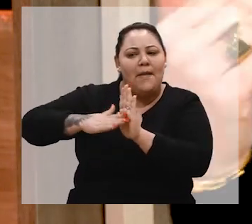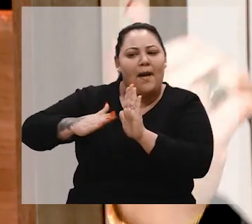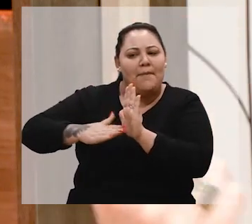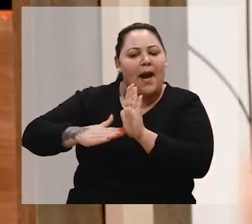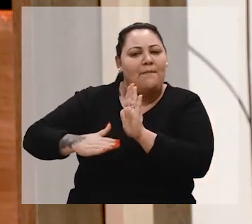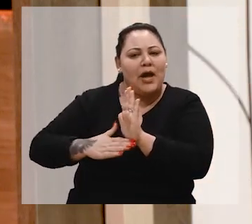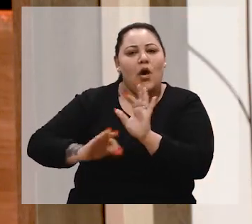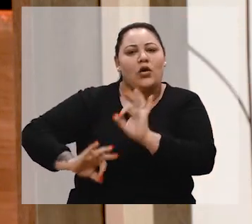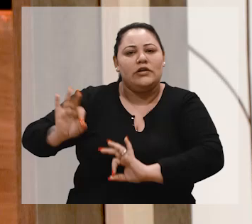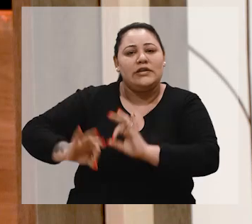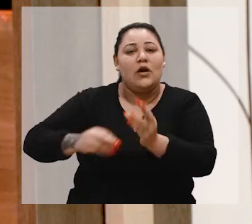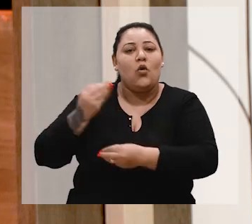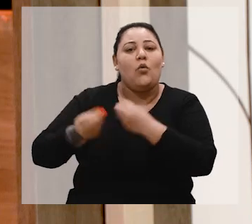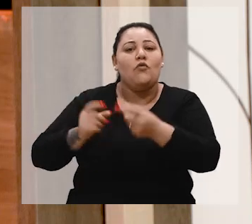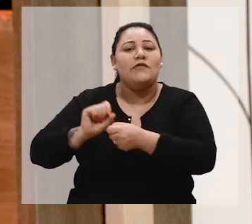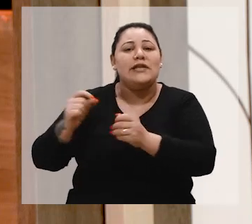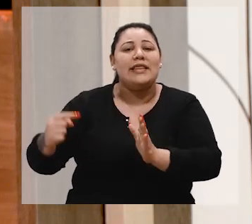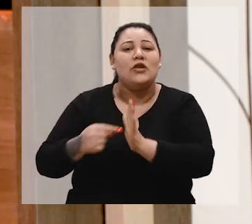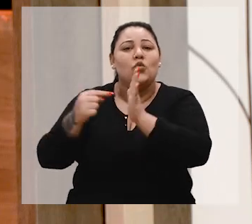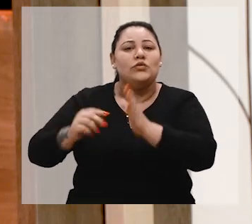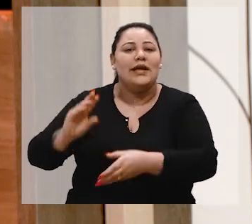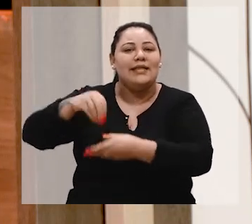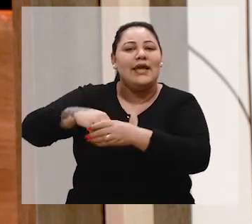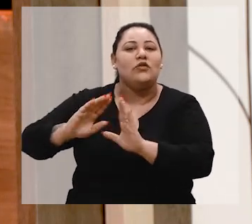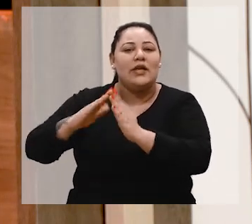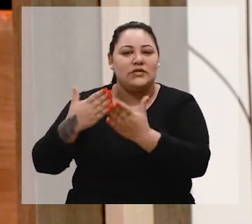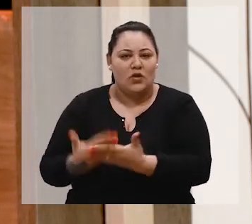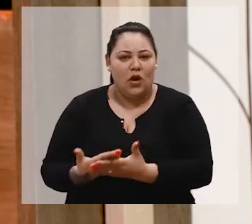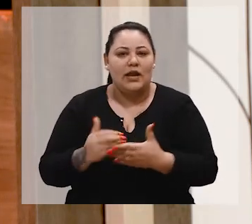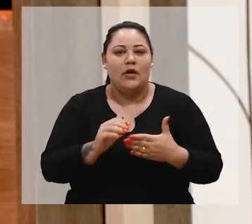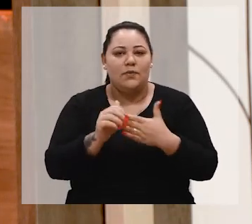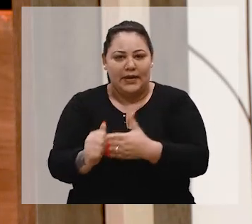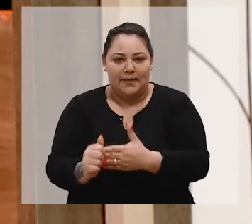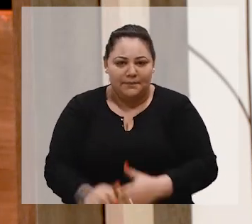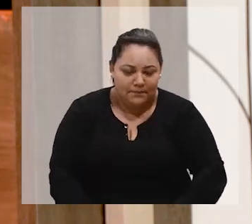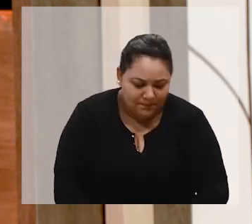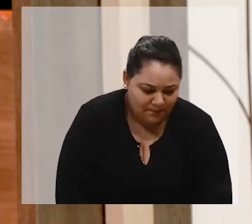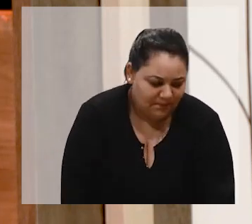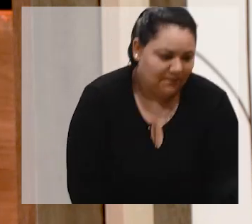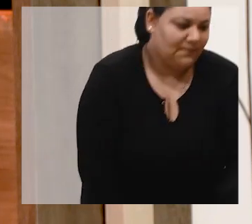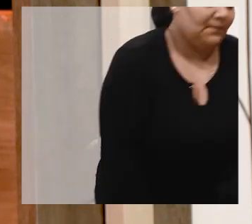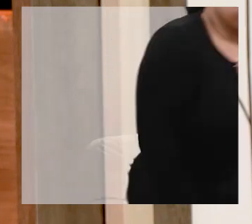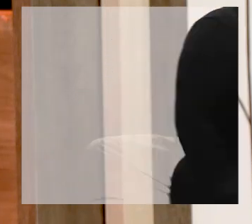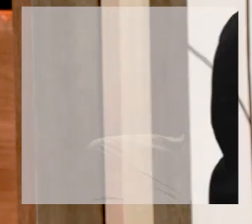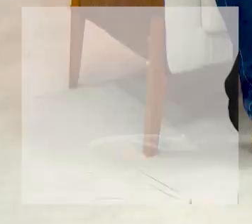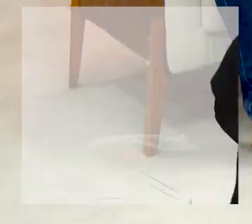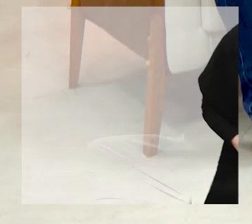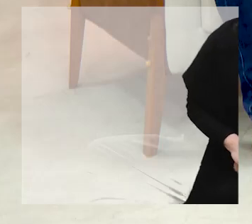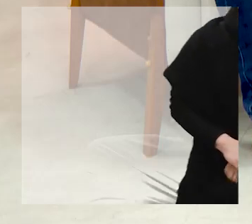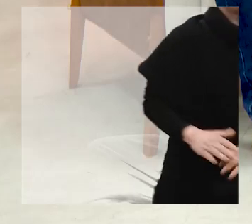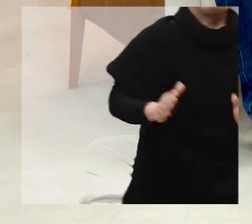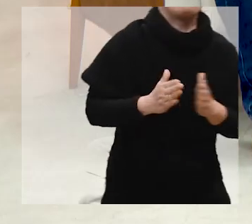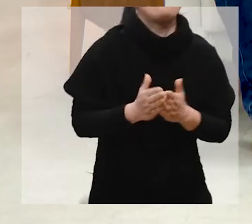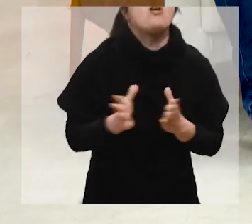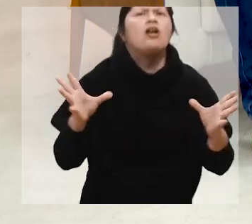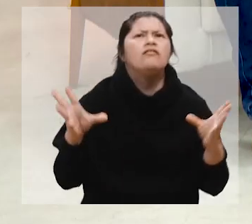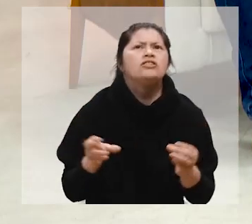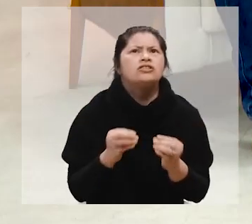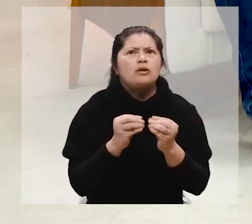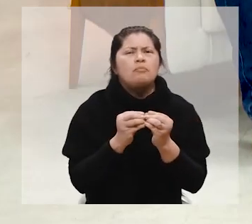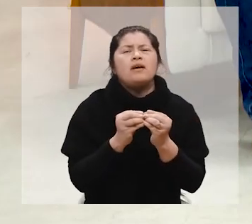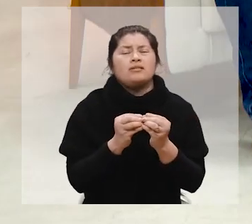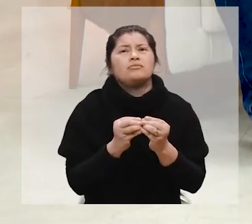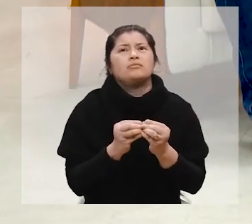do passo a passo de como isso tem que ser denunciado, encaminhado, né, e conduzido. E agora, assim,